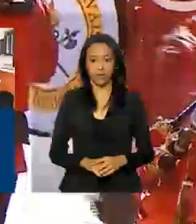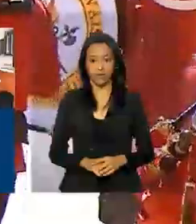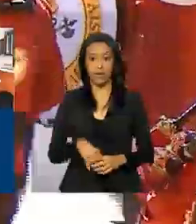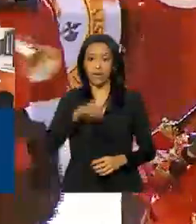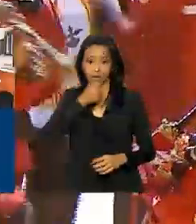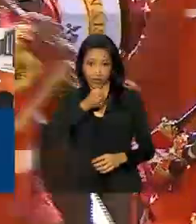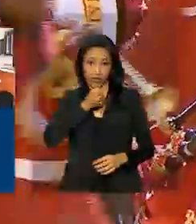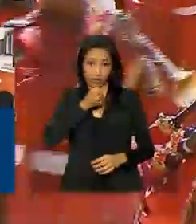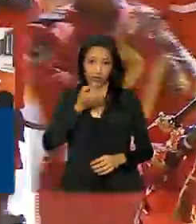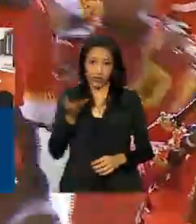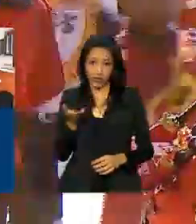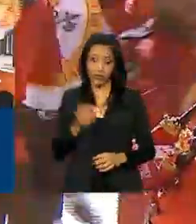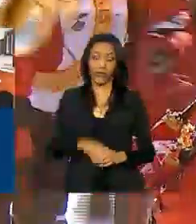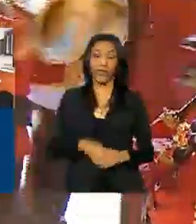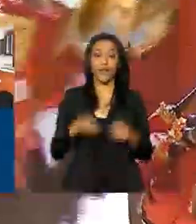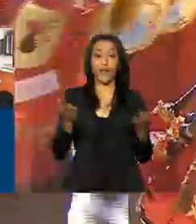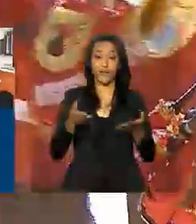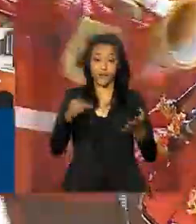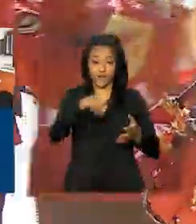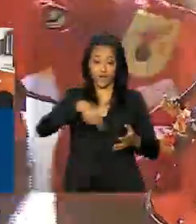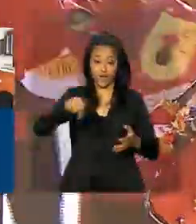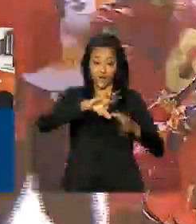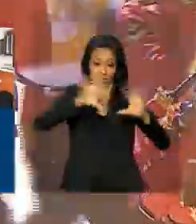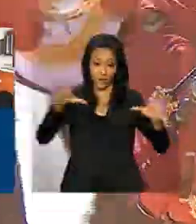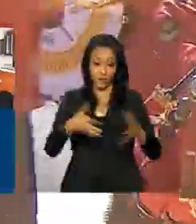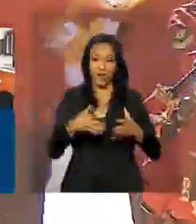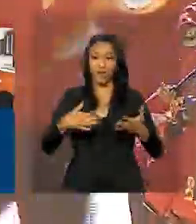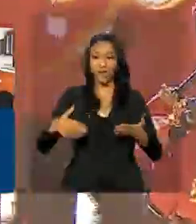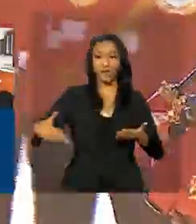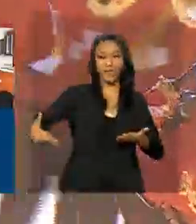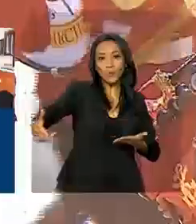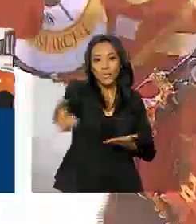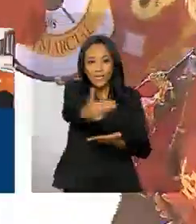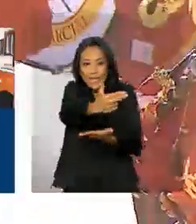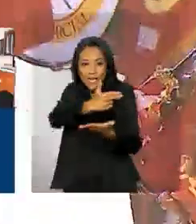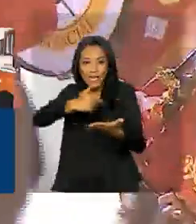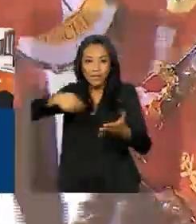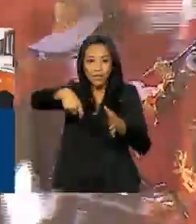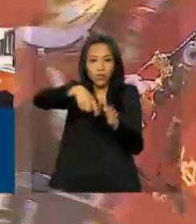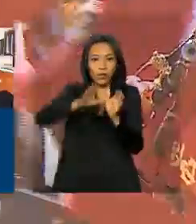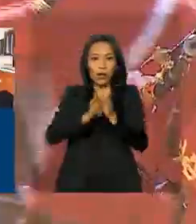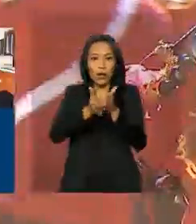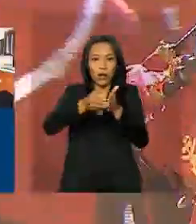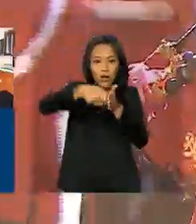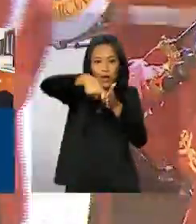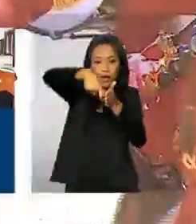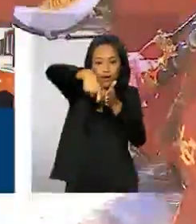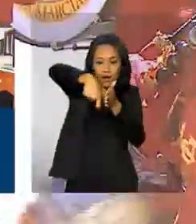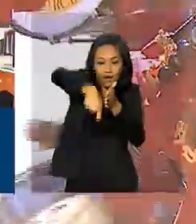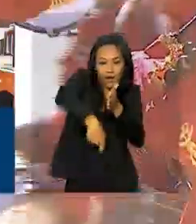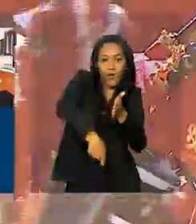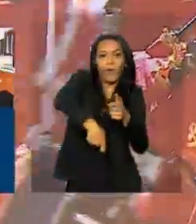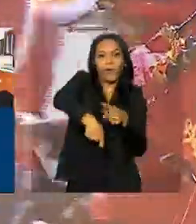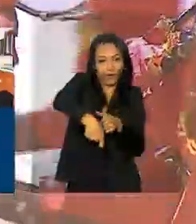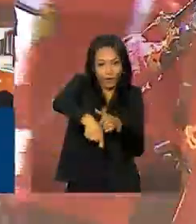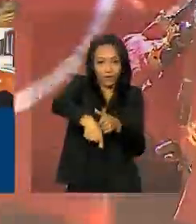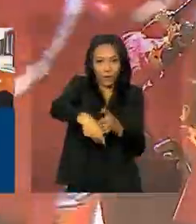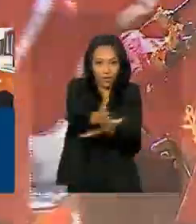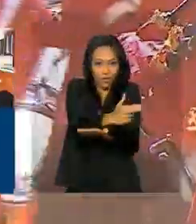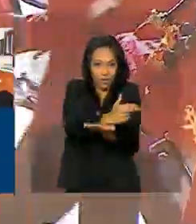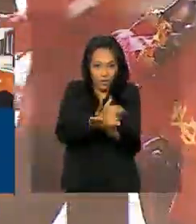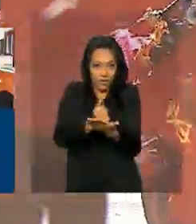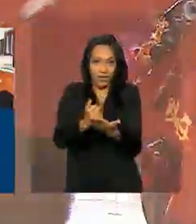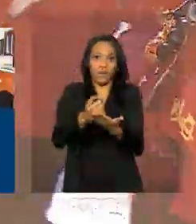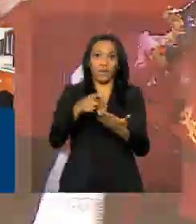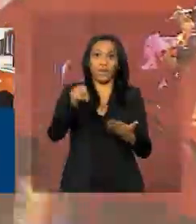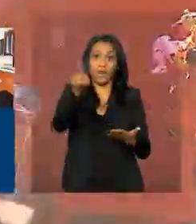fazer a formação de uma âncora, ela sai do dispositivo, fica ali aguardando a passagem de todo o destacamento da Marinha, né, comandado